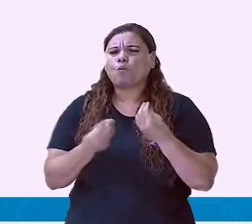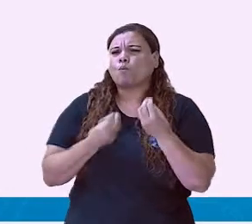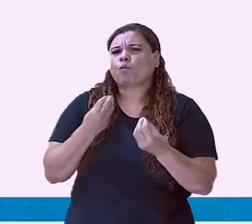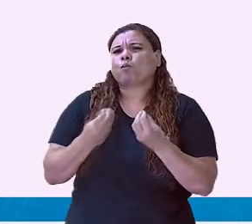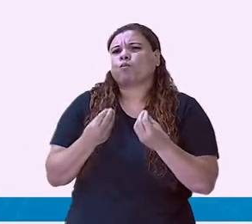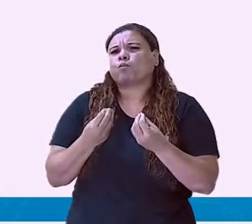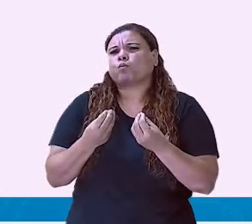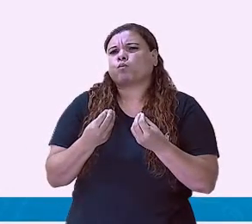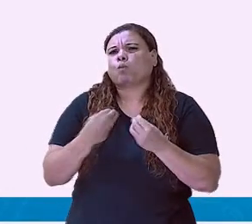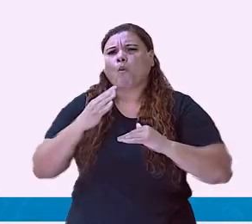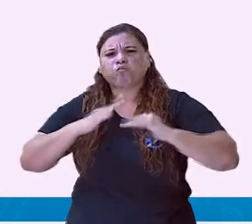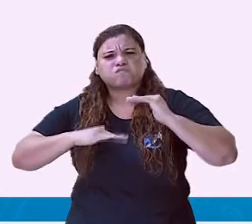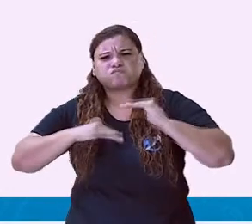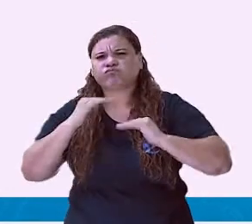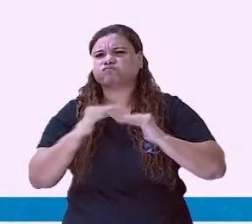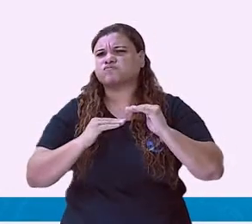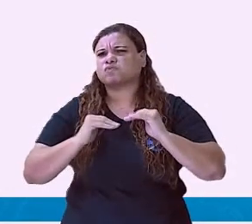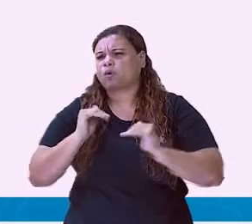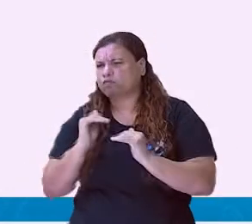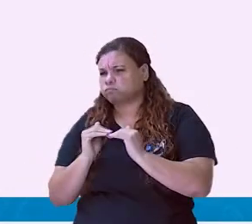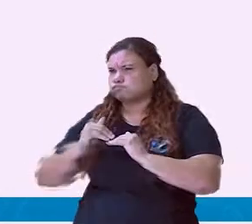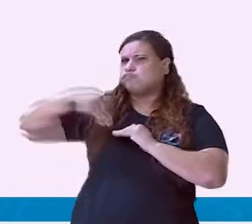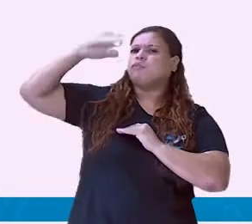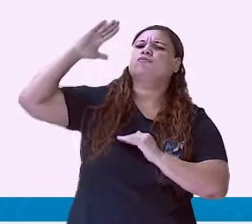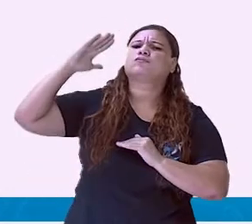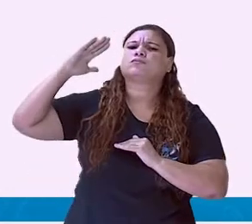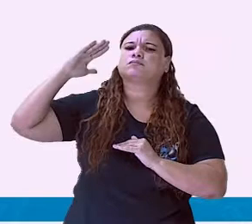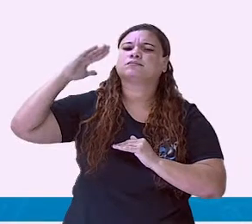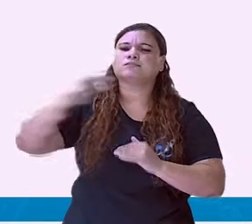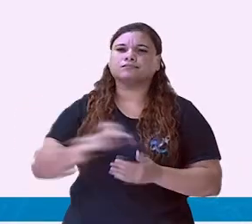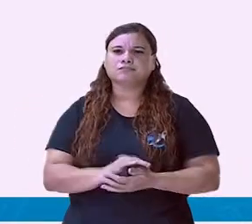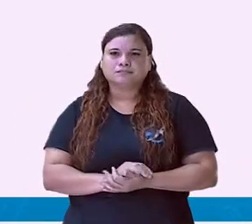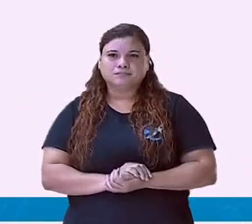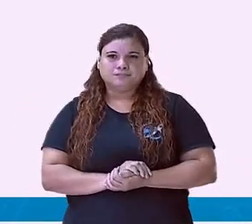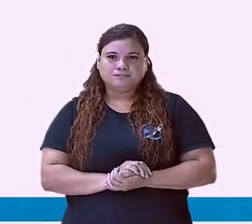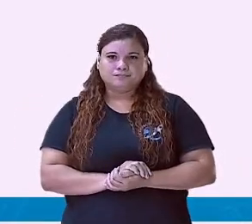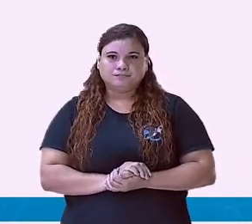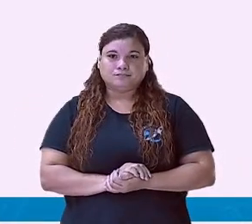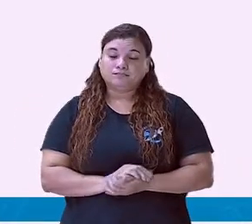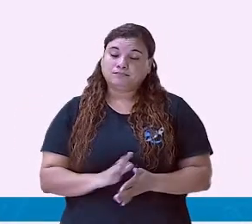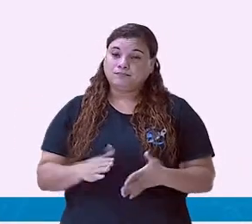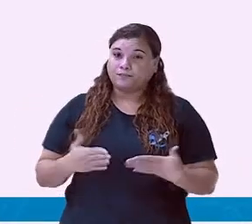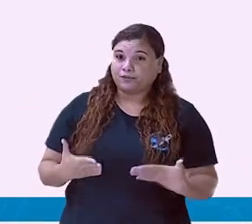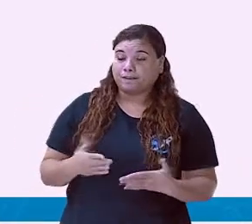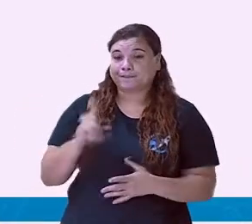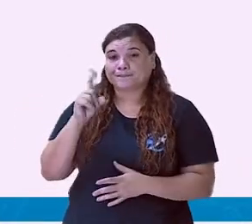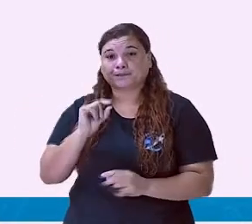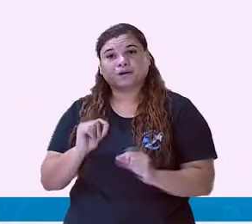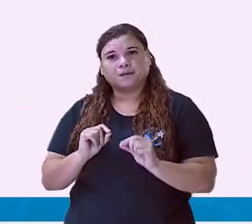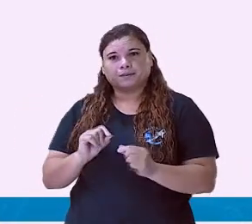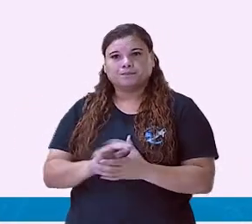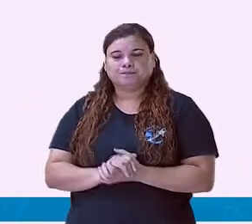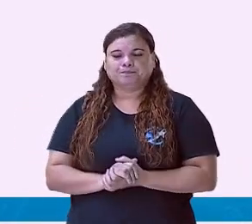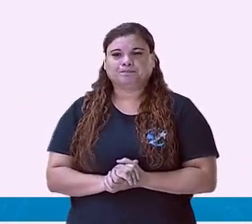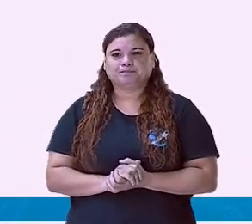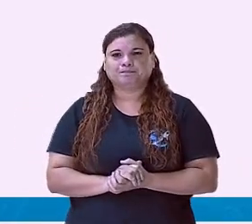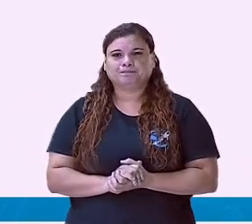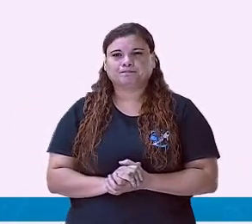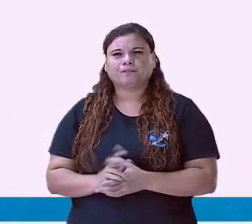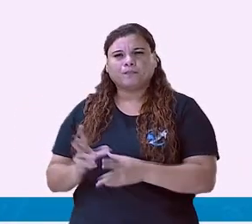que impulsionou a corrida armamentista. Isso é muito